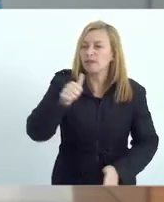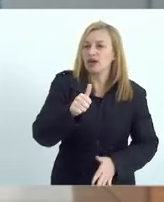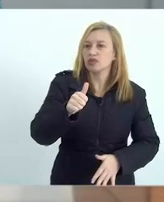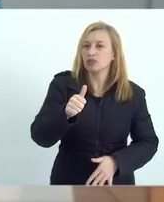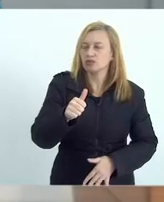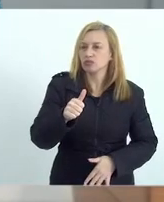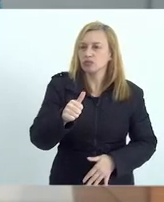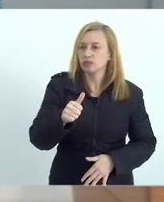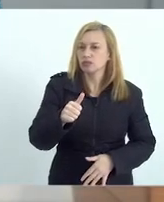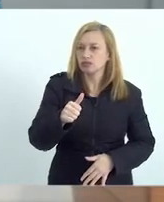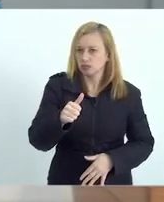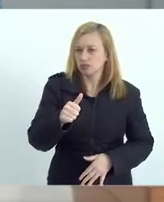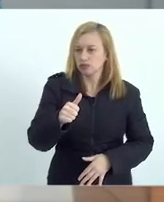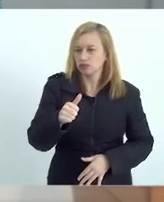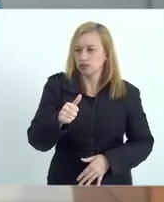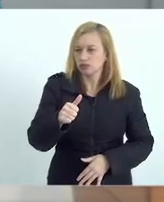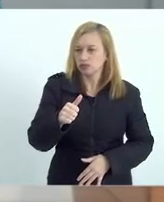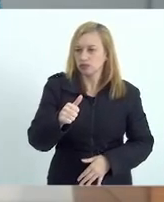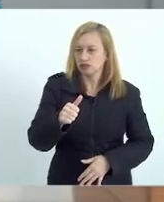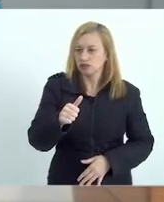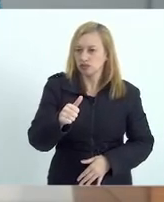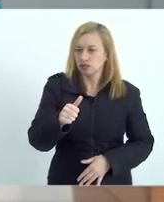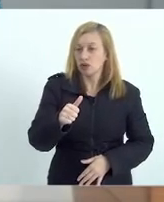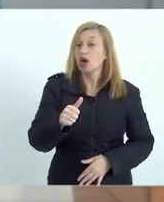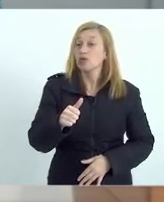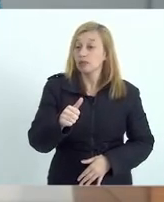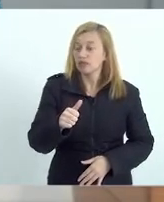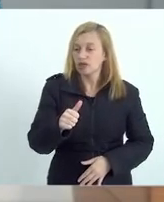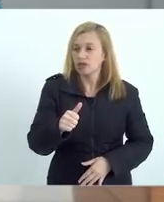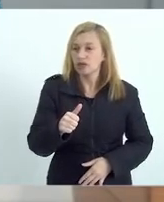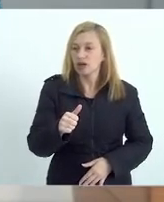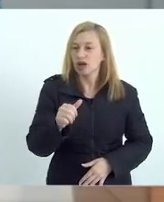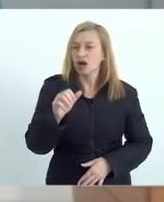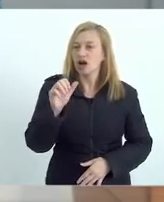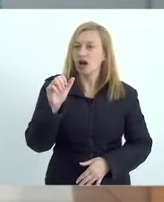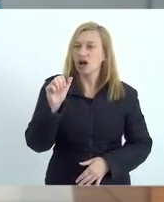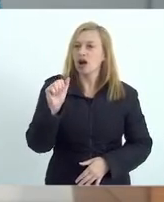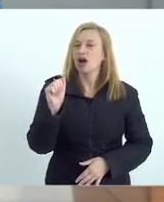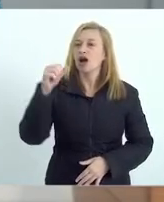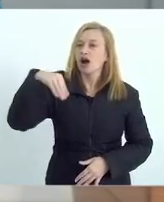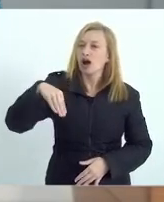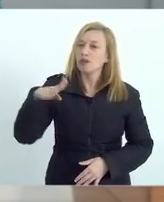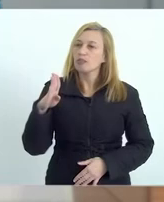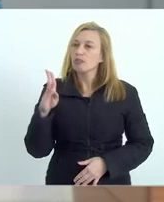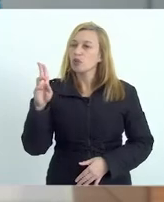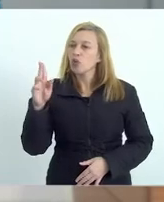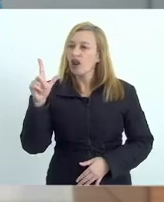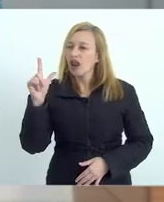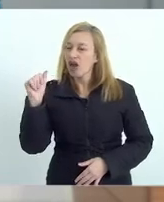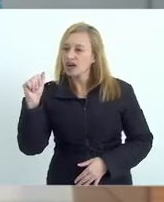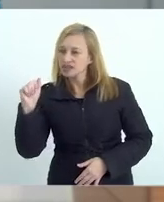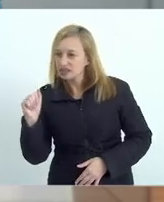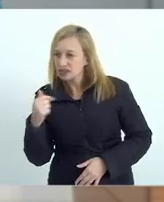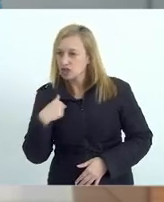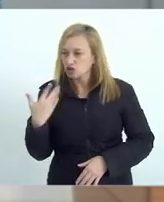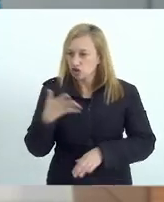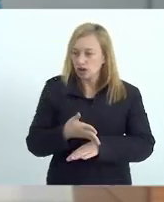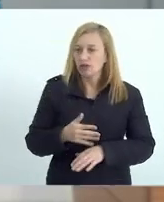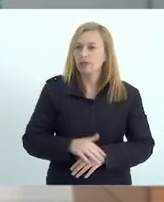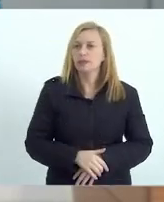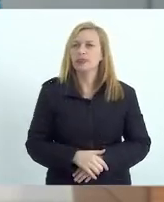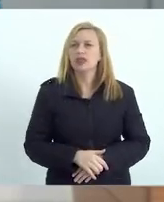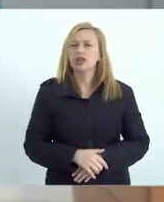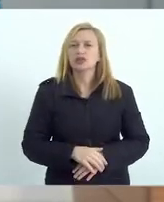ambulância eu cheguei primeiro do que ambulância Oi e aí